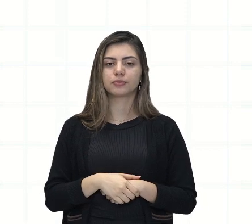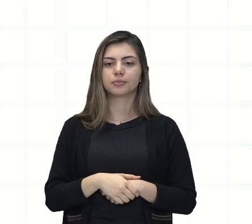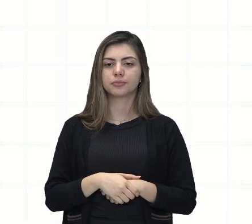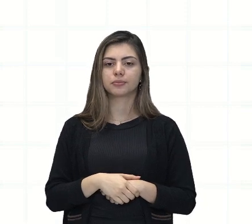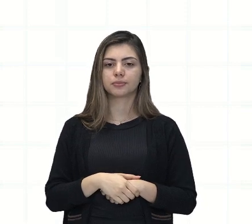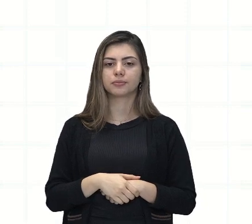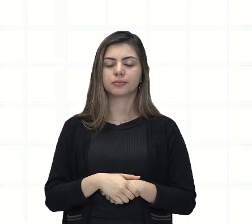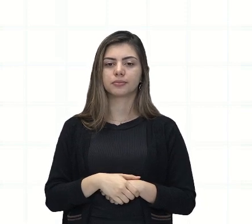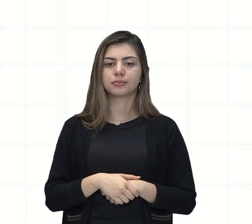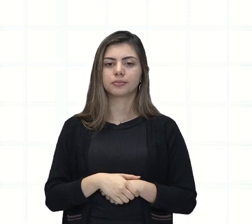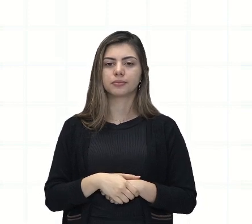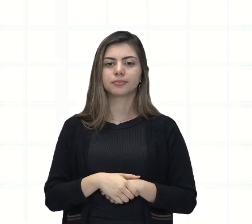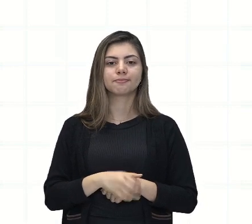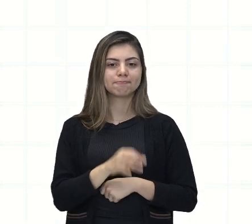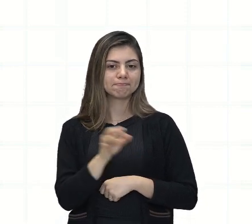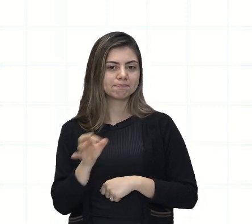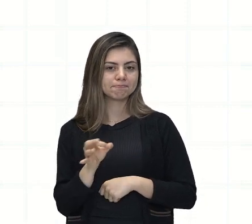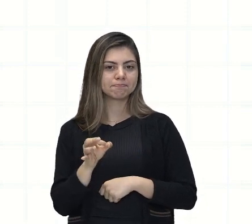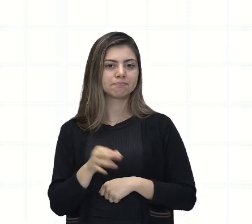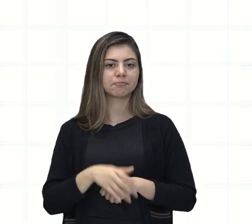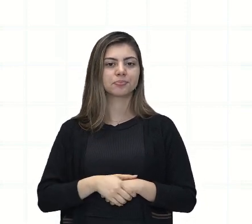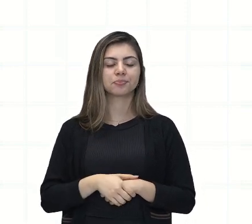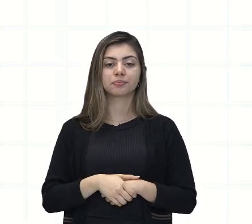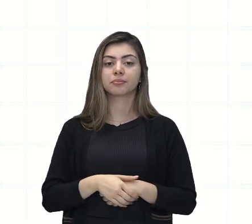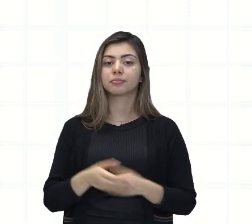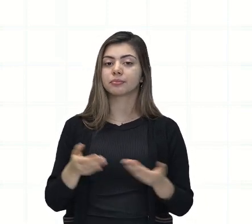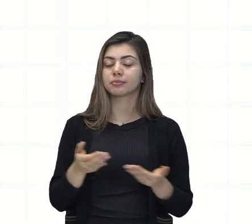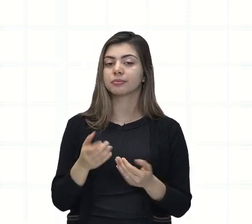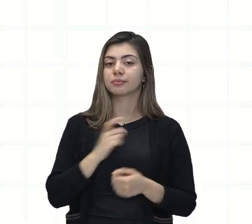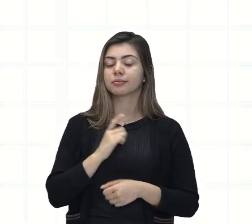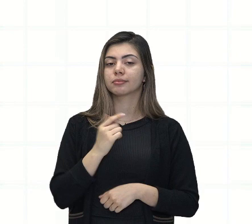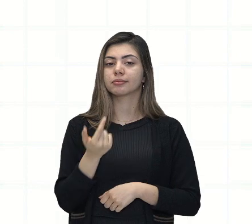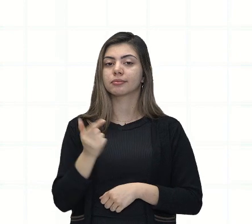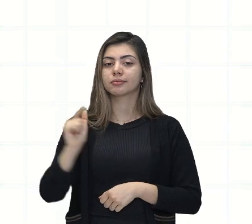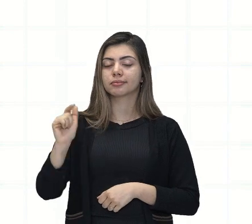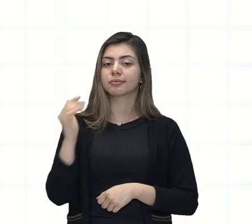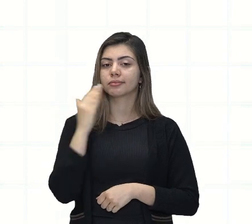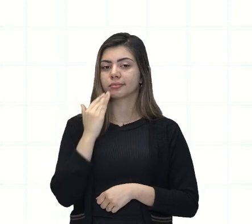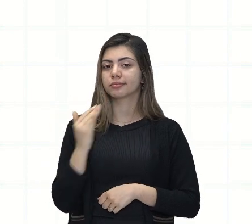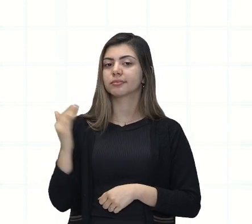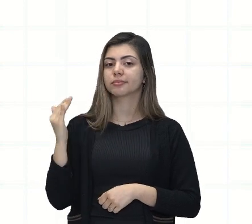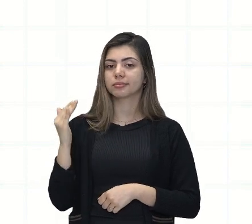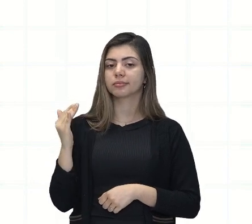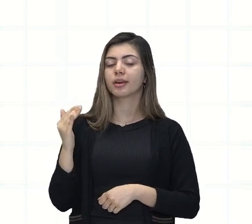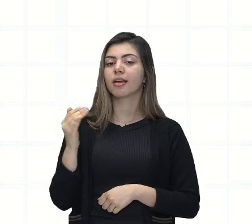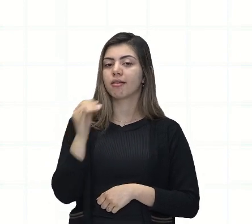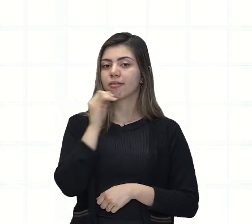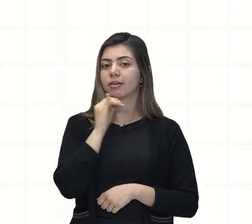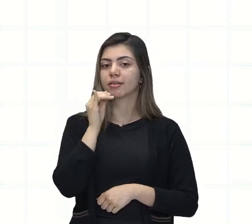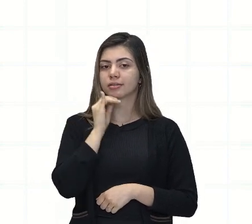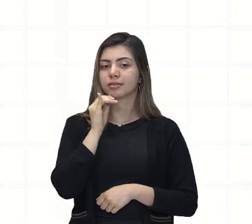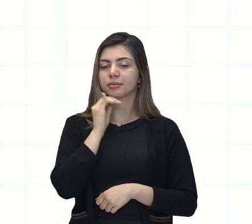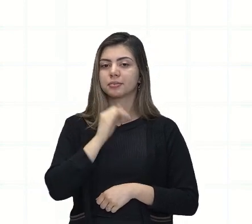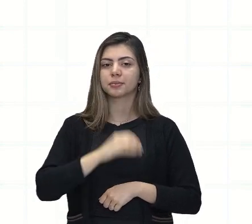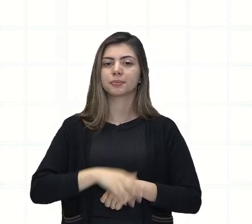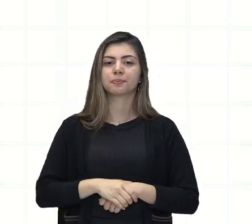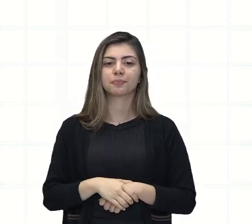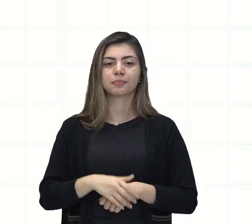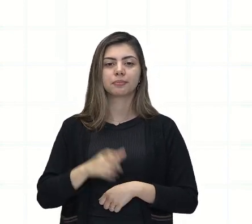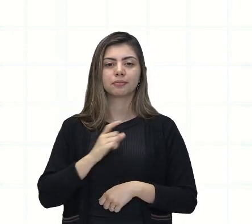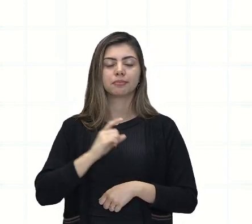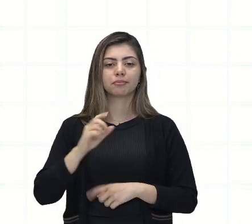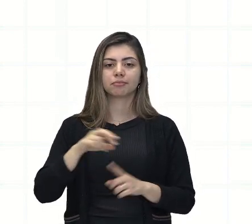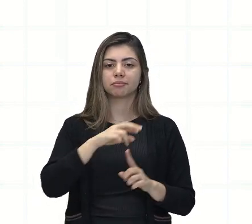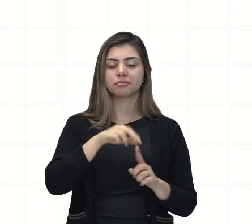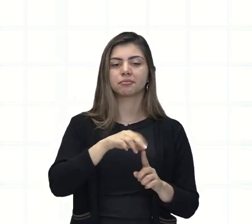substantivo. Certo, turmas? E nós temos aqui também se referindo ao